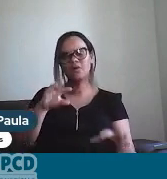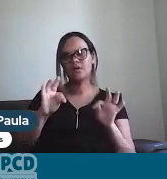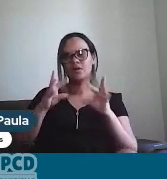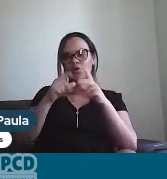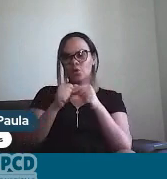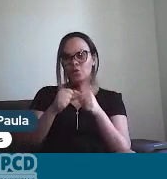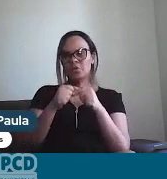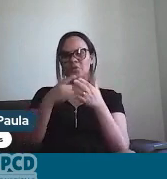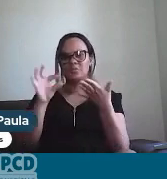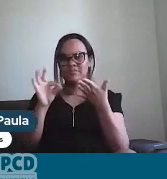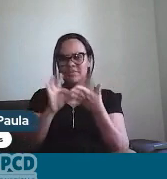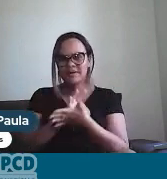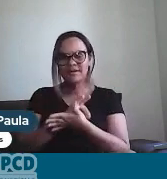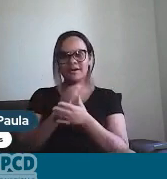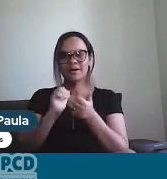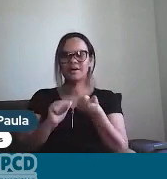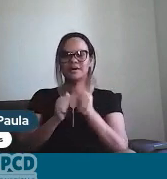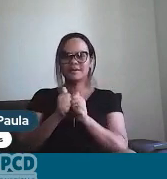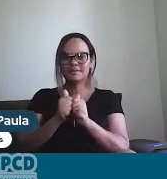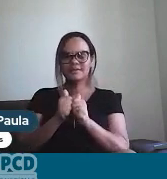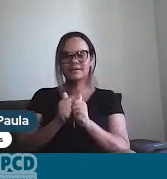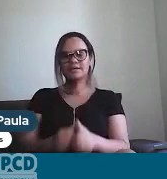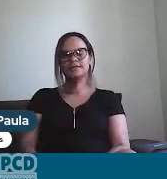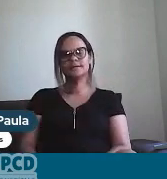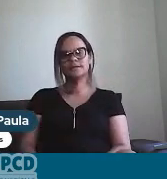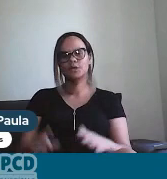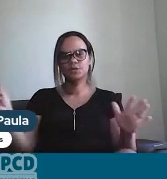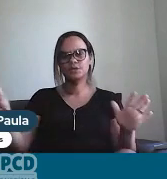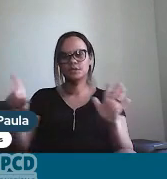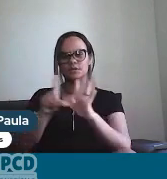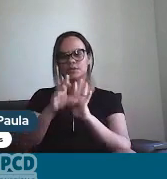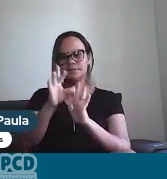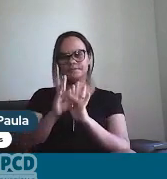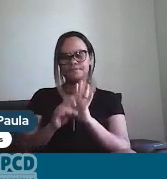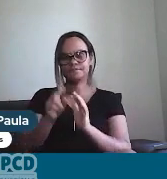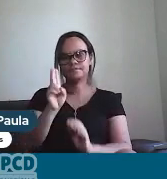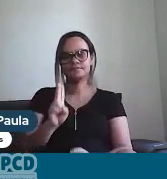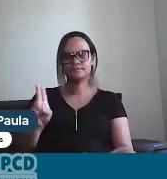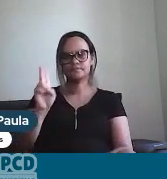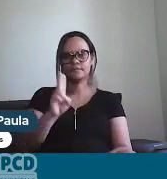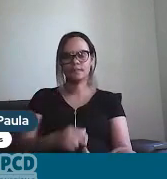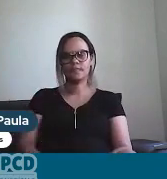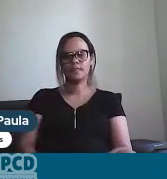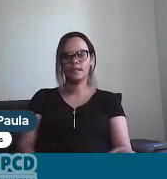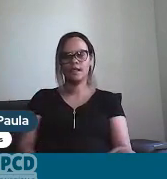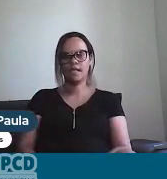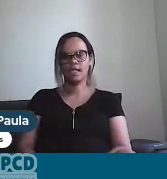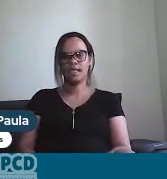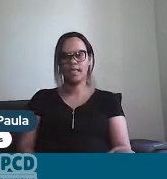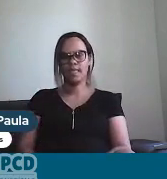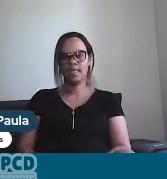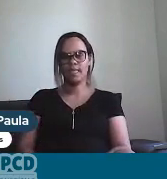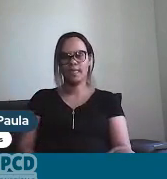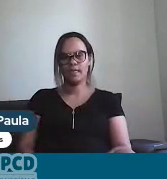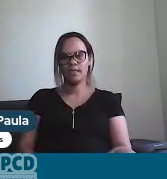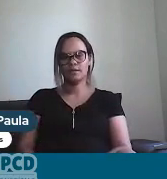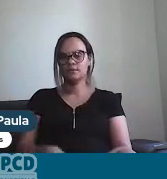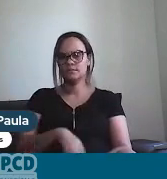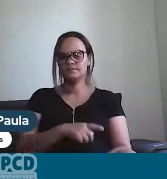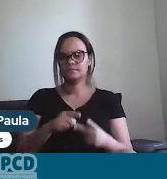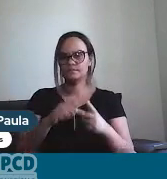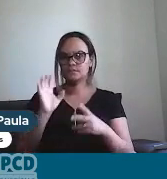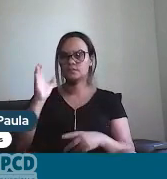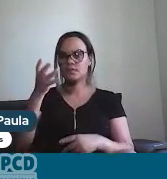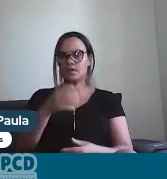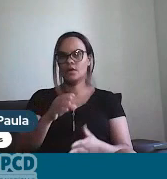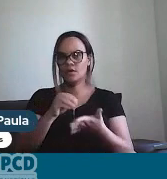corrigir, né? Corrigir não, mas adequar suas legislações para que utilizem o mesmo sistema federal. E outra coisa que acontece também